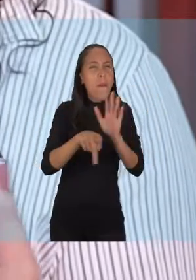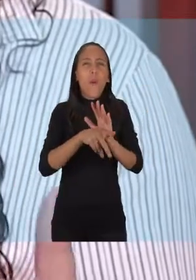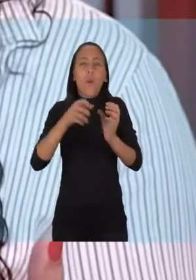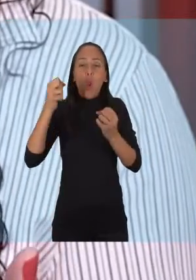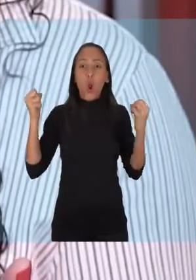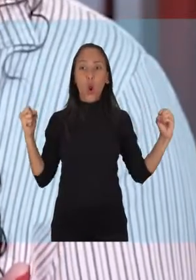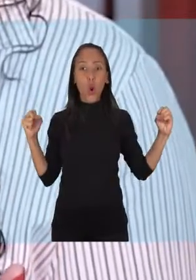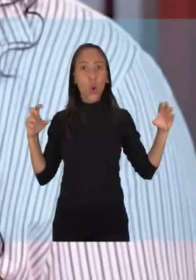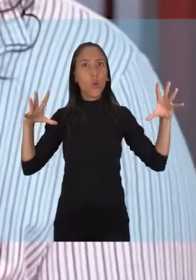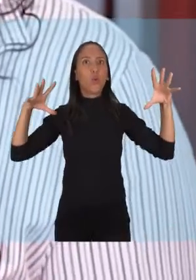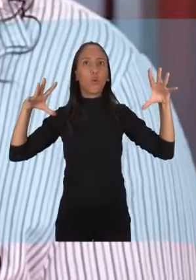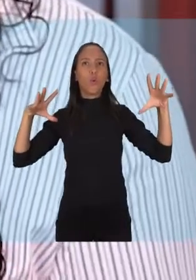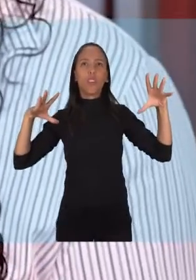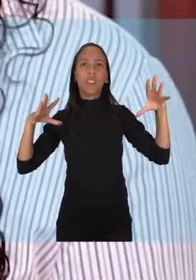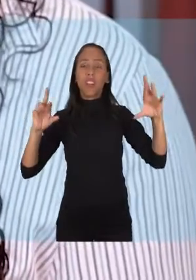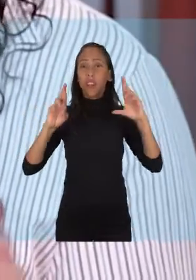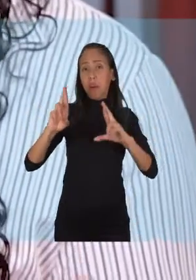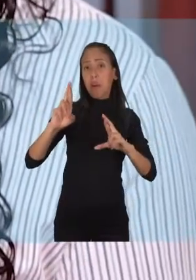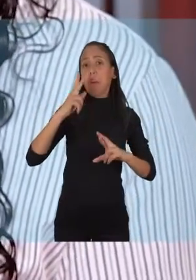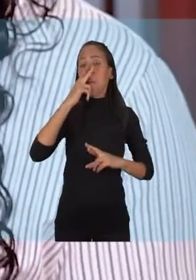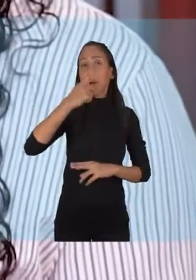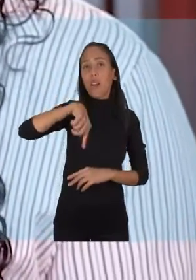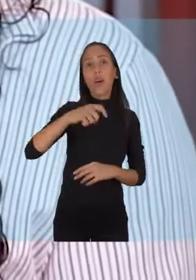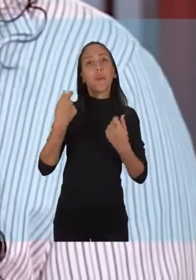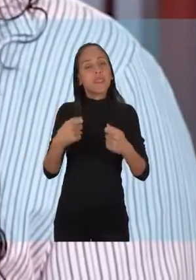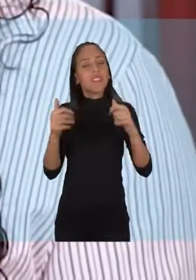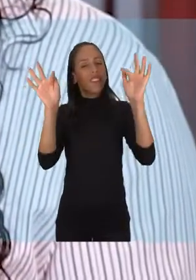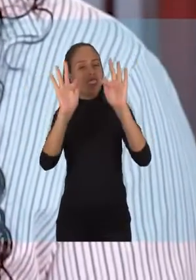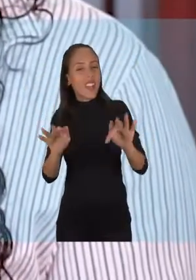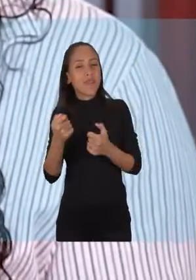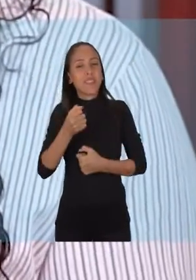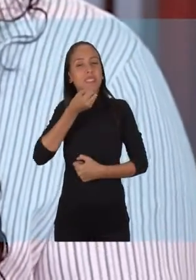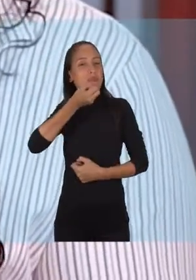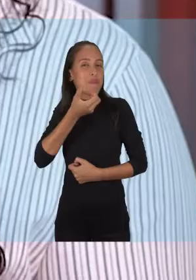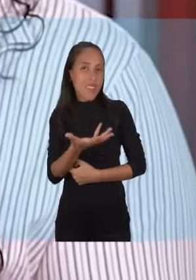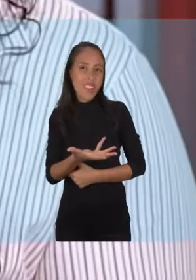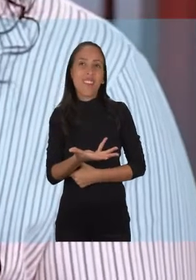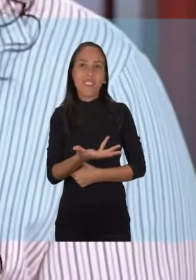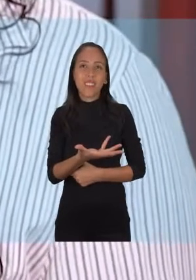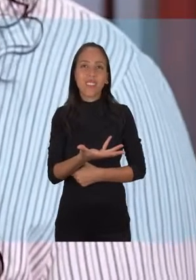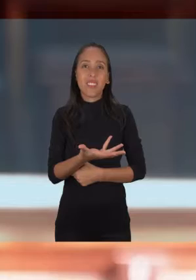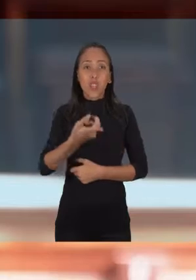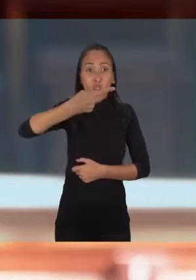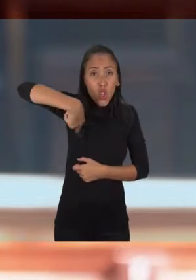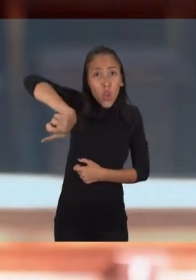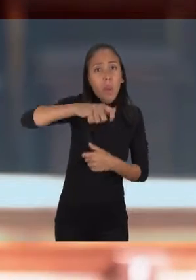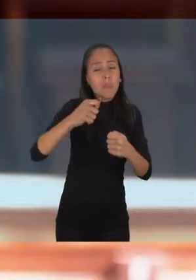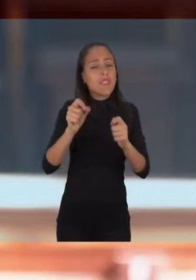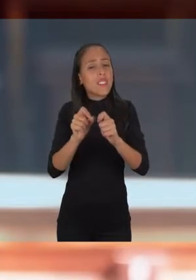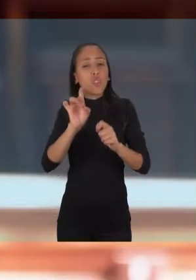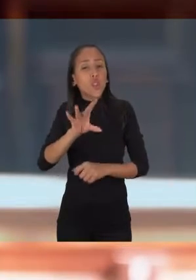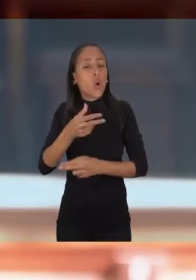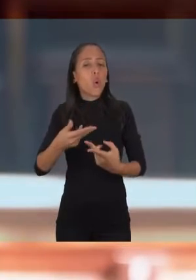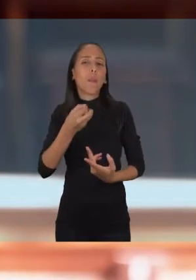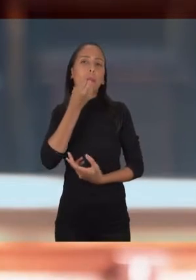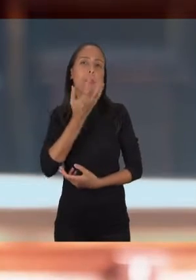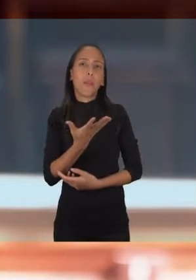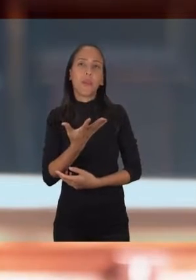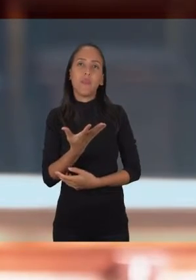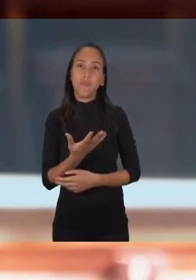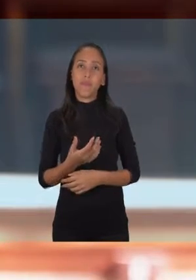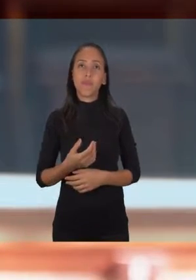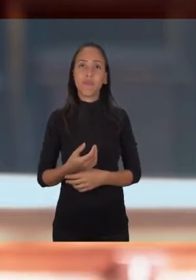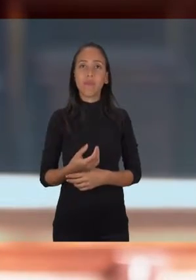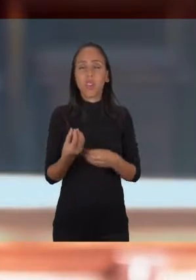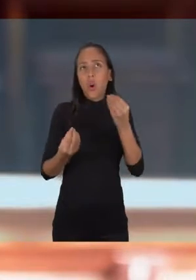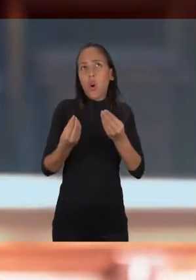que a gente seja pessoas felizes, do bem. Então, que a gente possa apenas reproduzir bem. Talvez tentando demonstrar para as outras pessoas